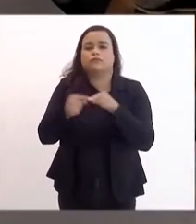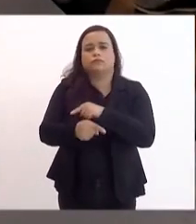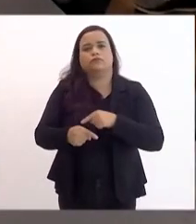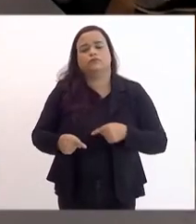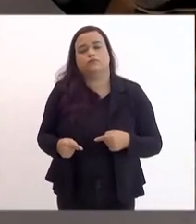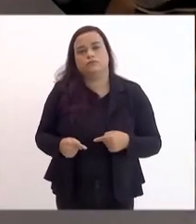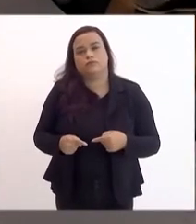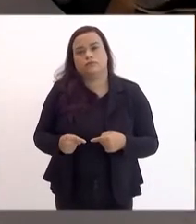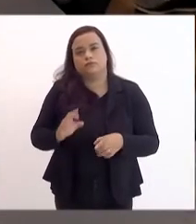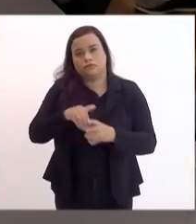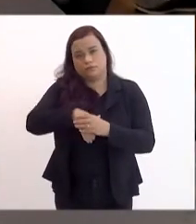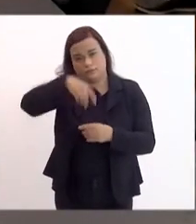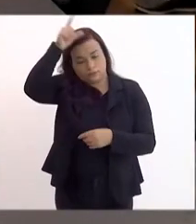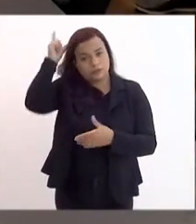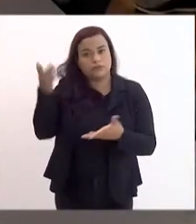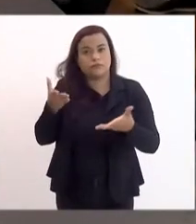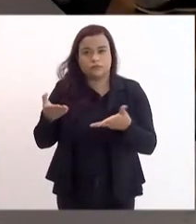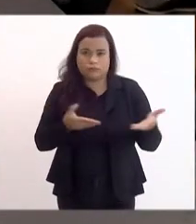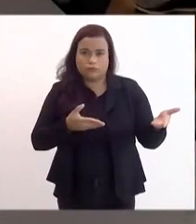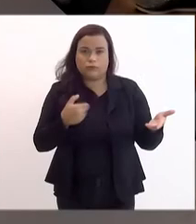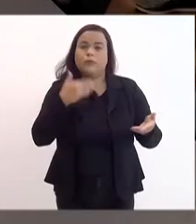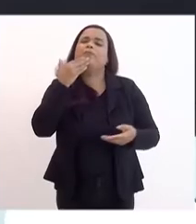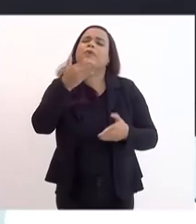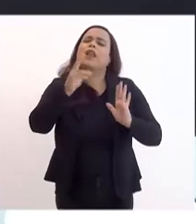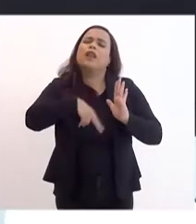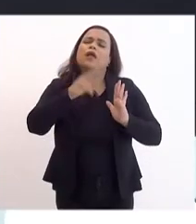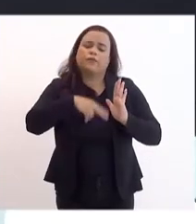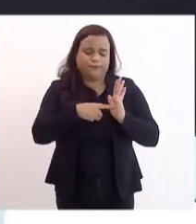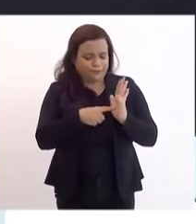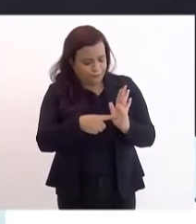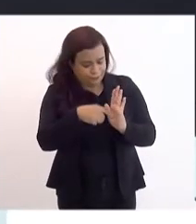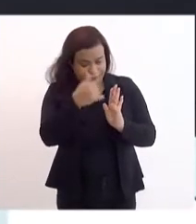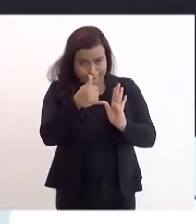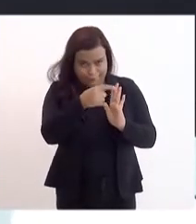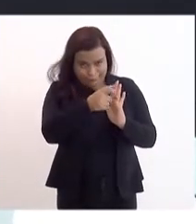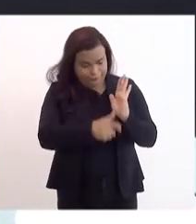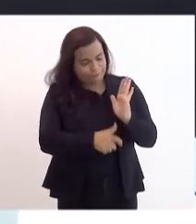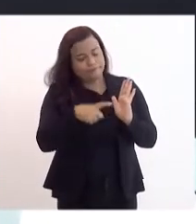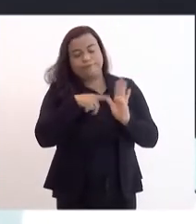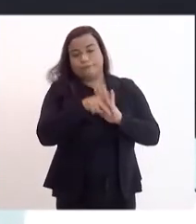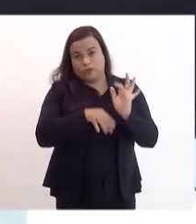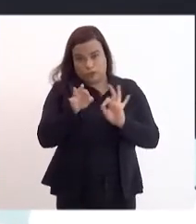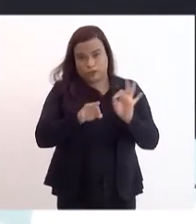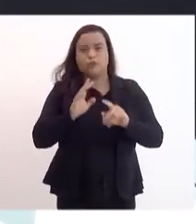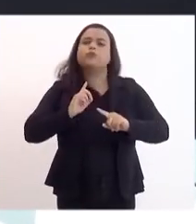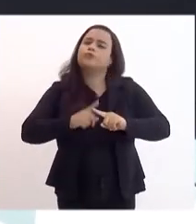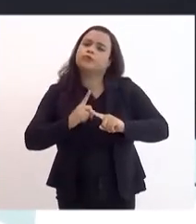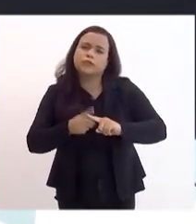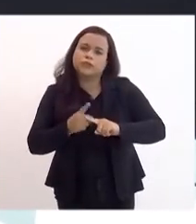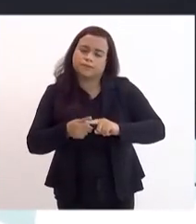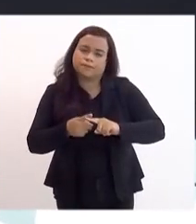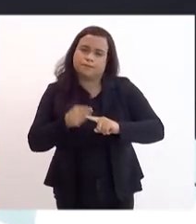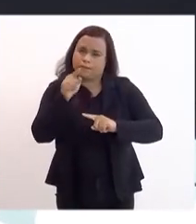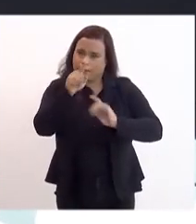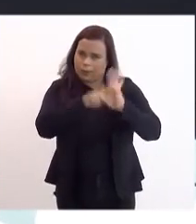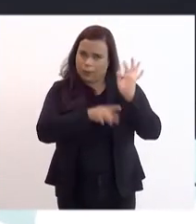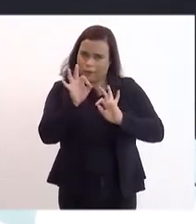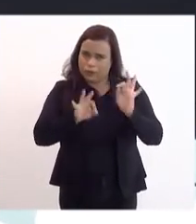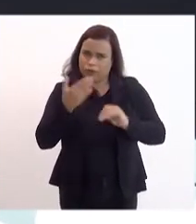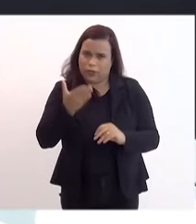para, aqui no celular, ler o projeto, porque eu acho que esse